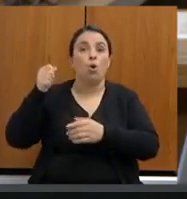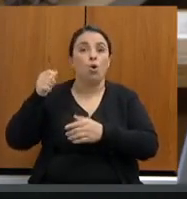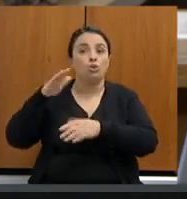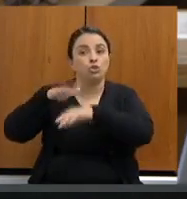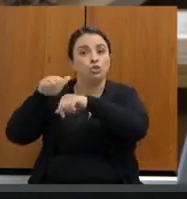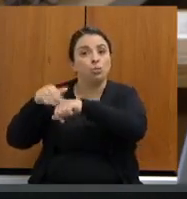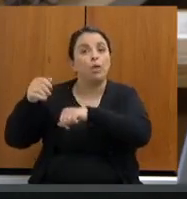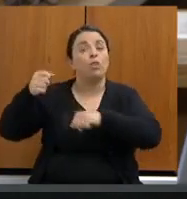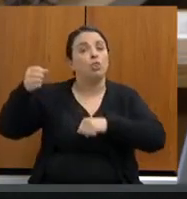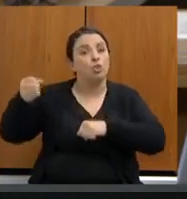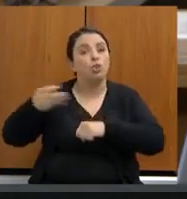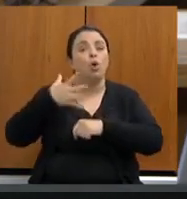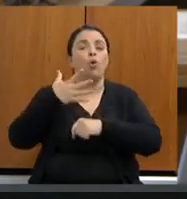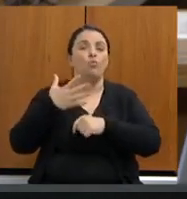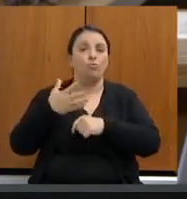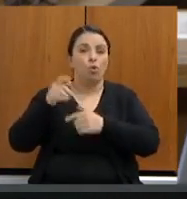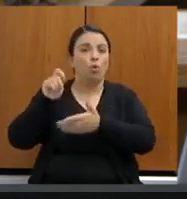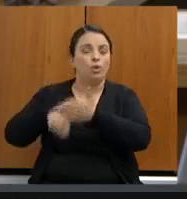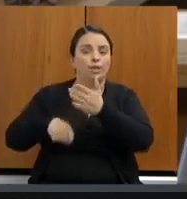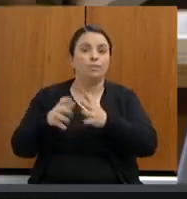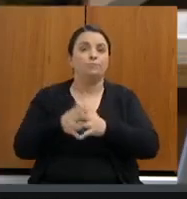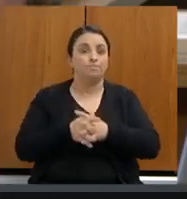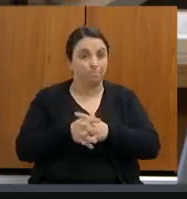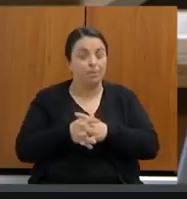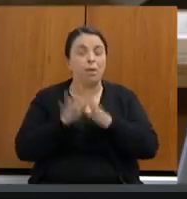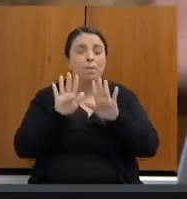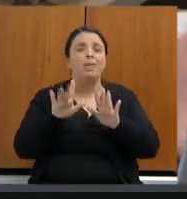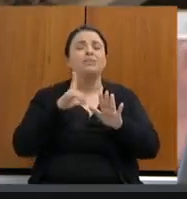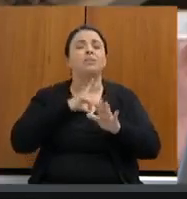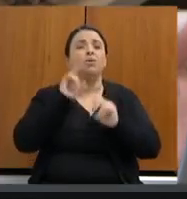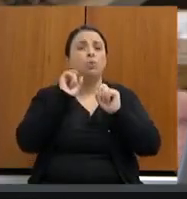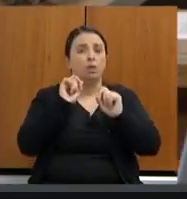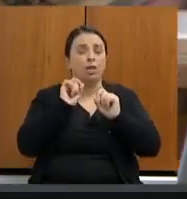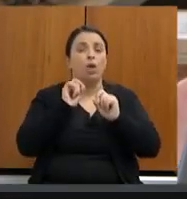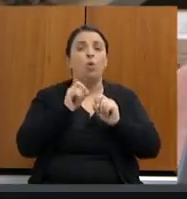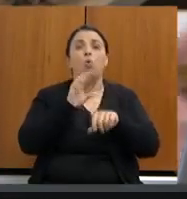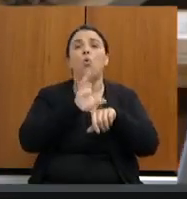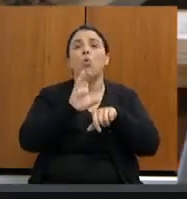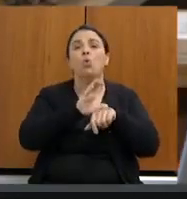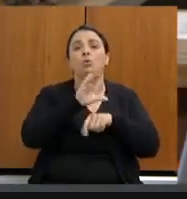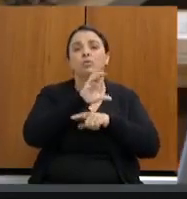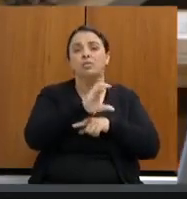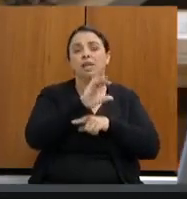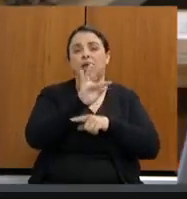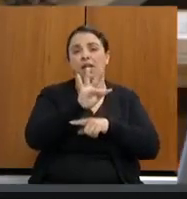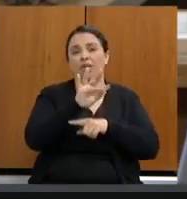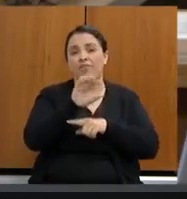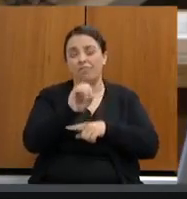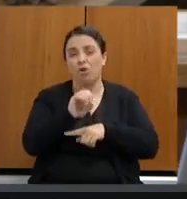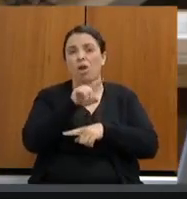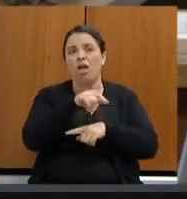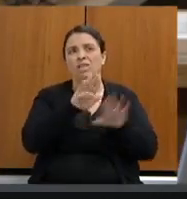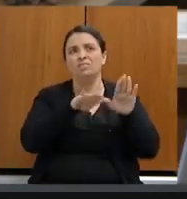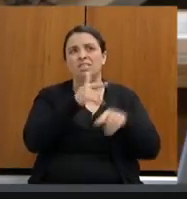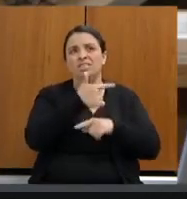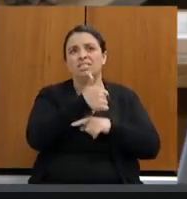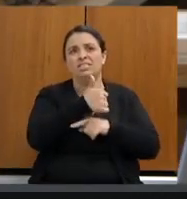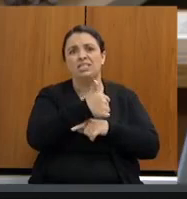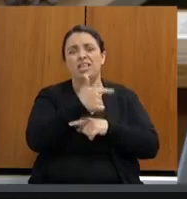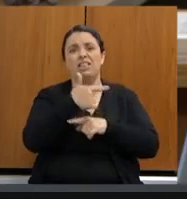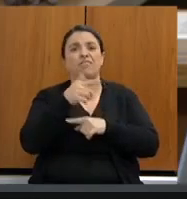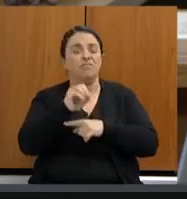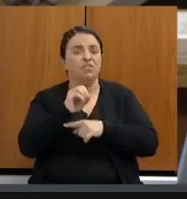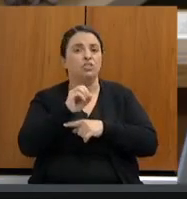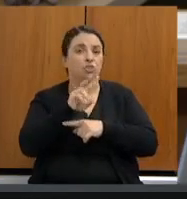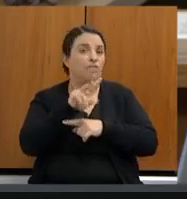questão né Às vezes nossos cursos de CS o que às vezes entrava ali 120 vagas por exemplo setenta por cento de